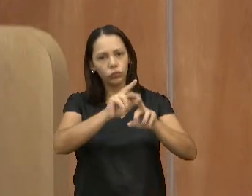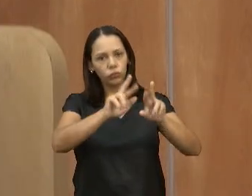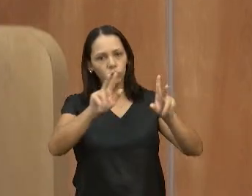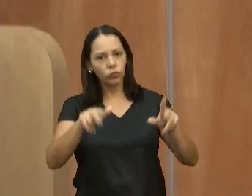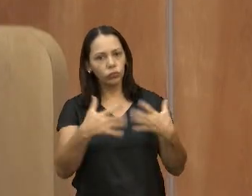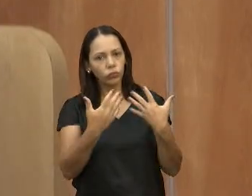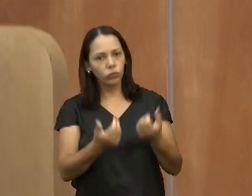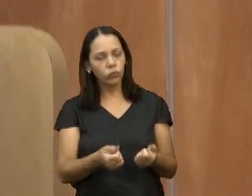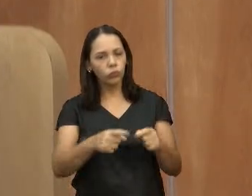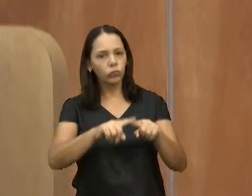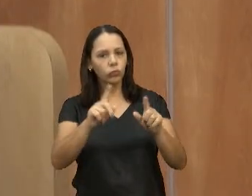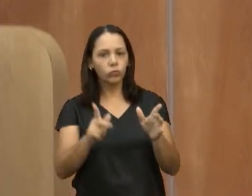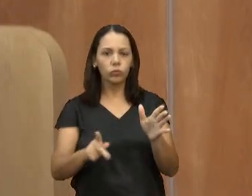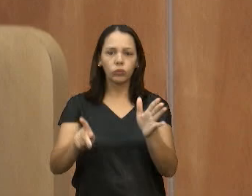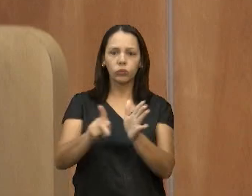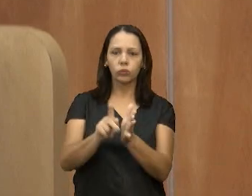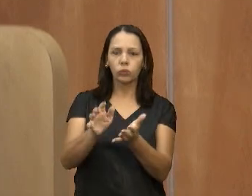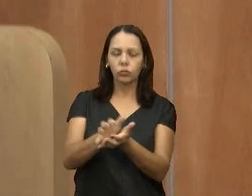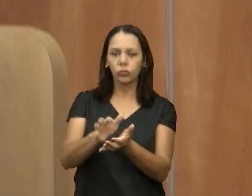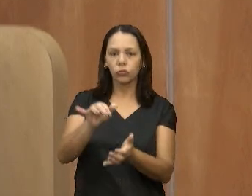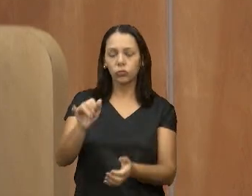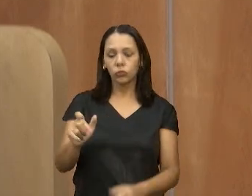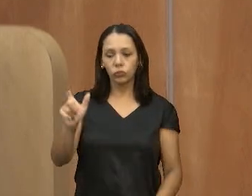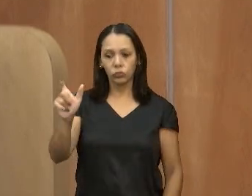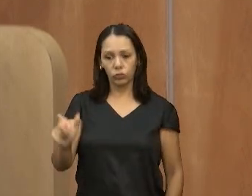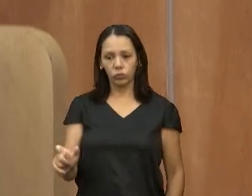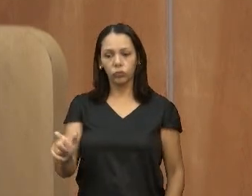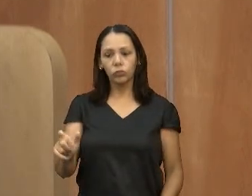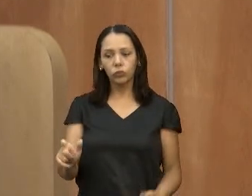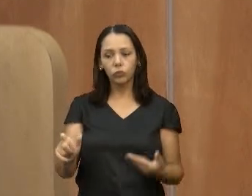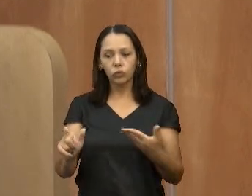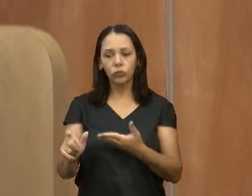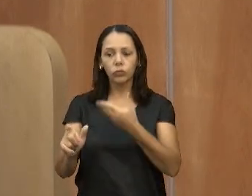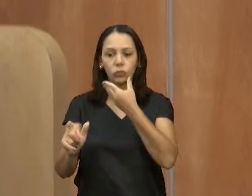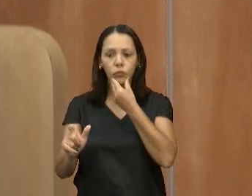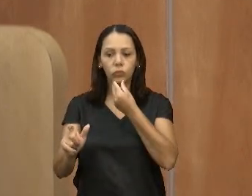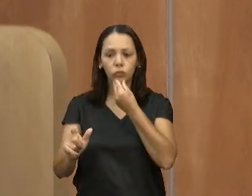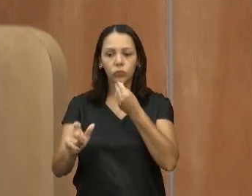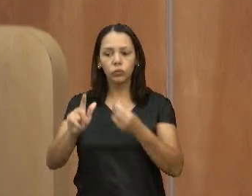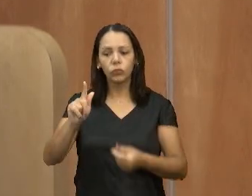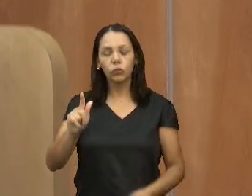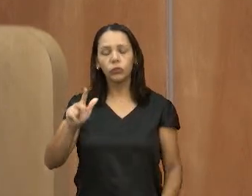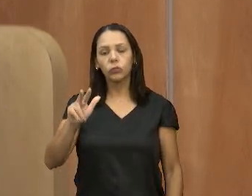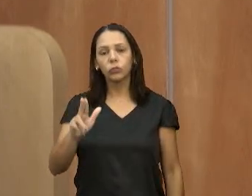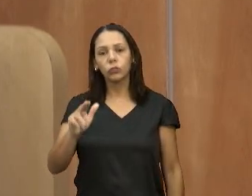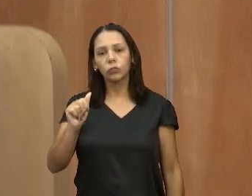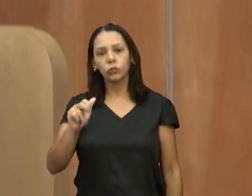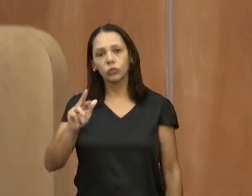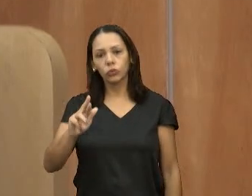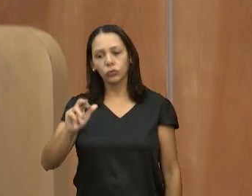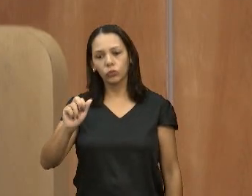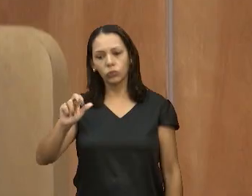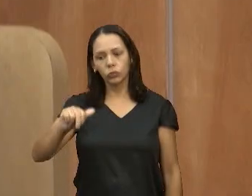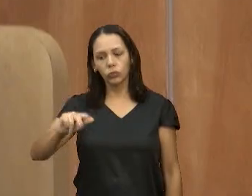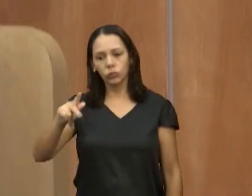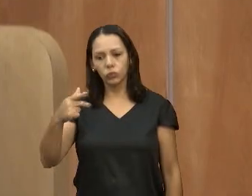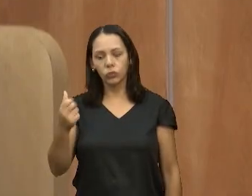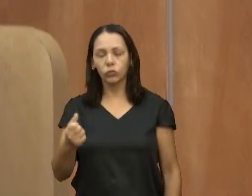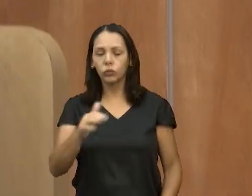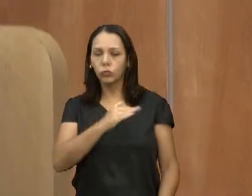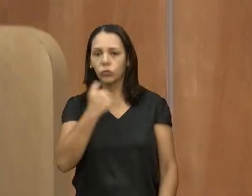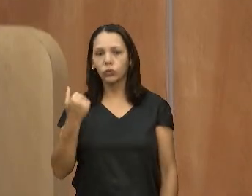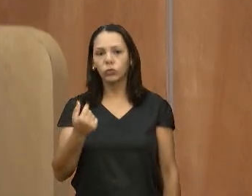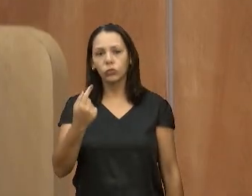Jacareí. Guarana faleceu em 14 de maio de 22, mas deixou um legado